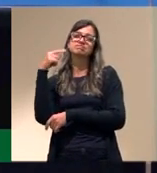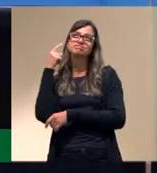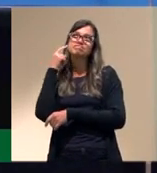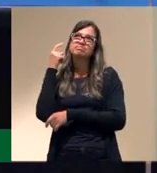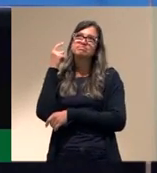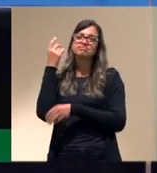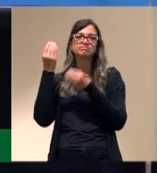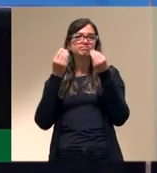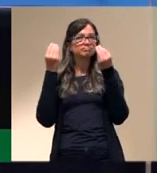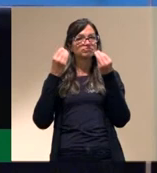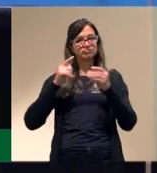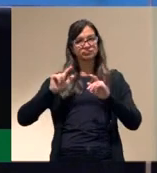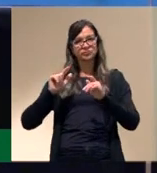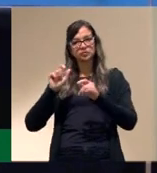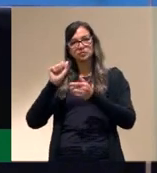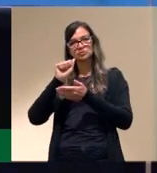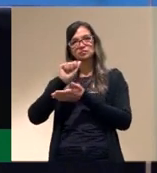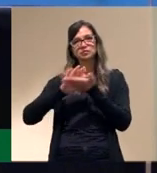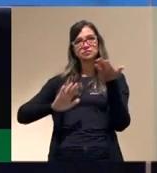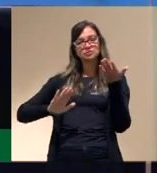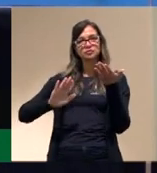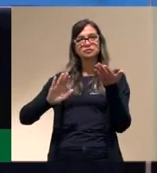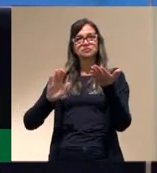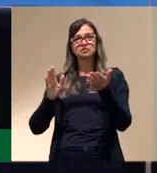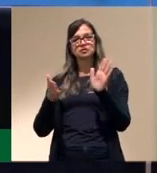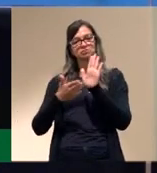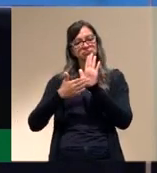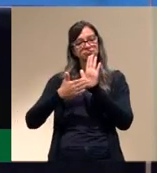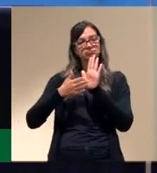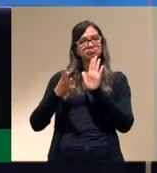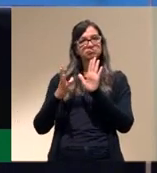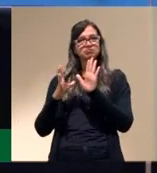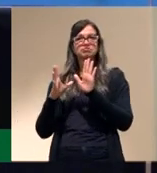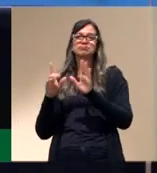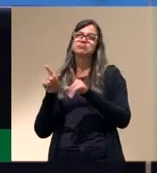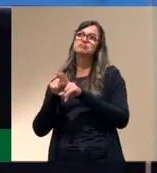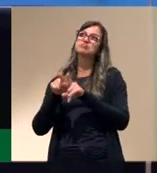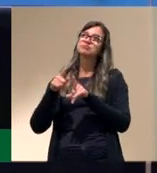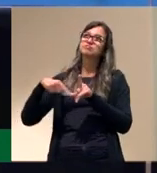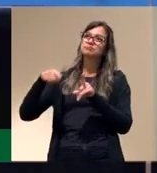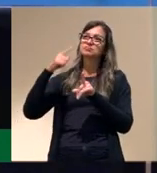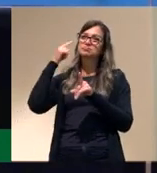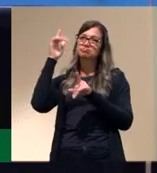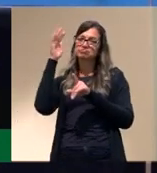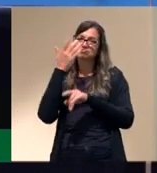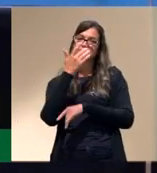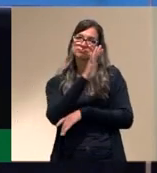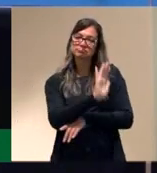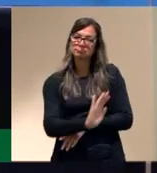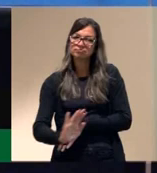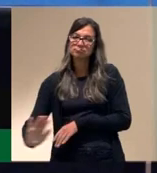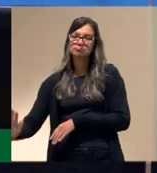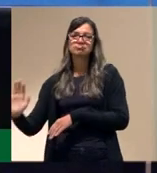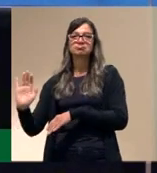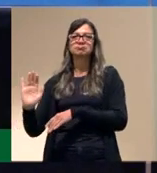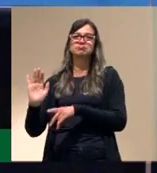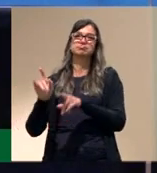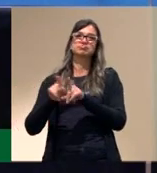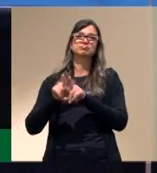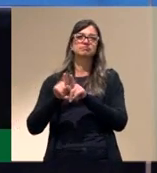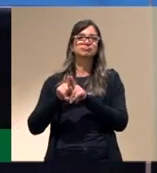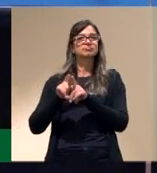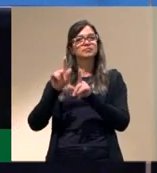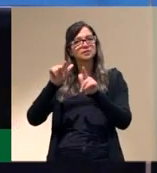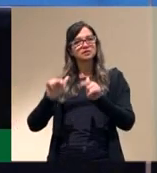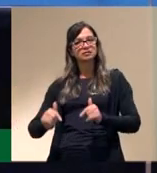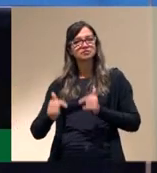as atividades que são propostas, que levam as crianças a todas as crianças